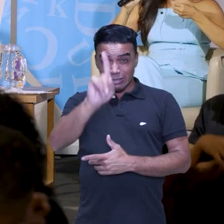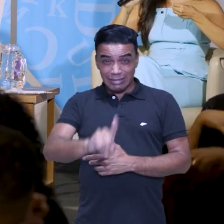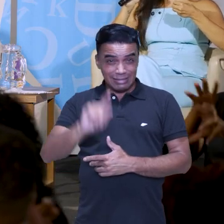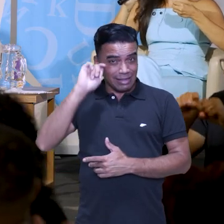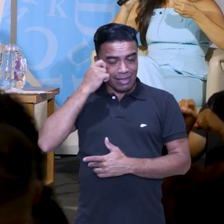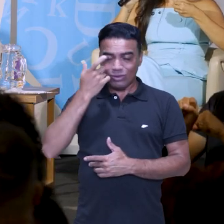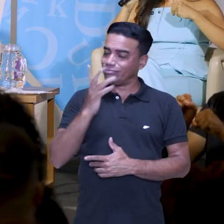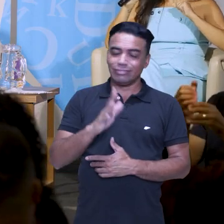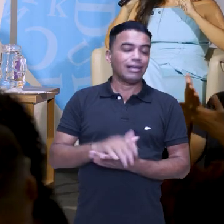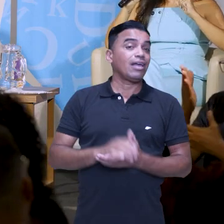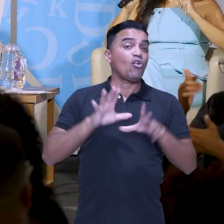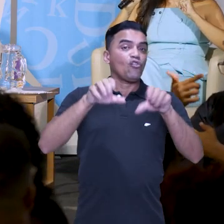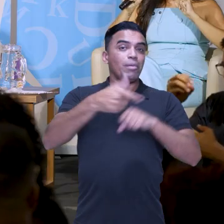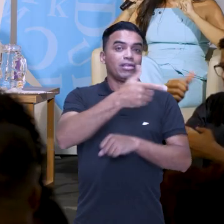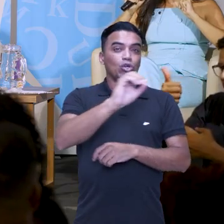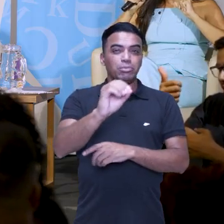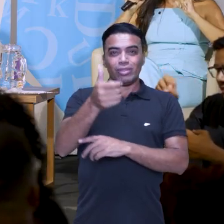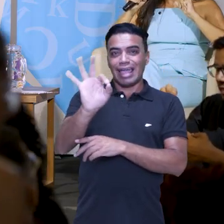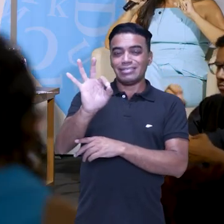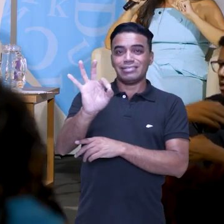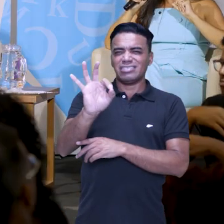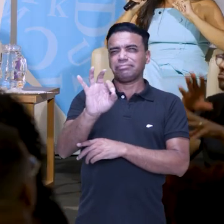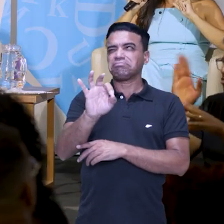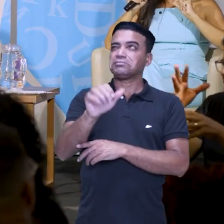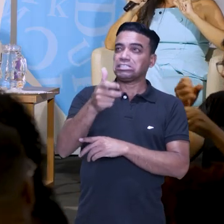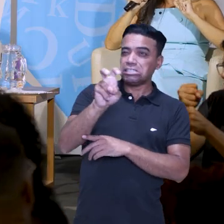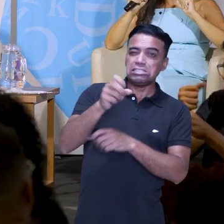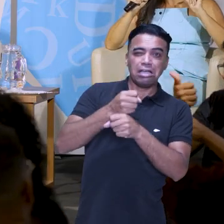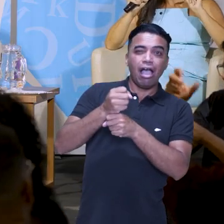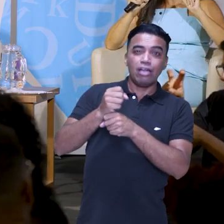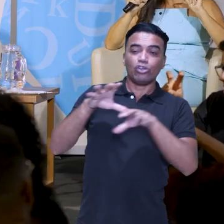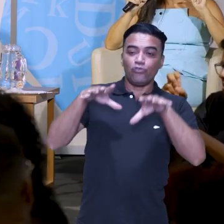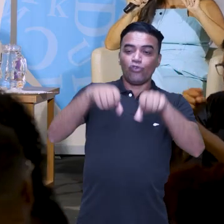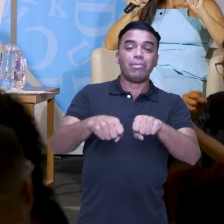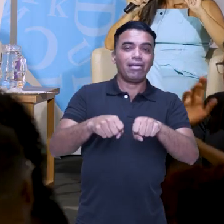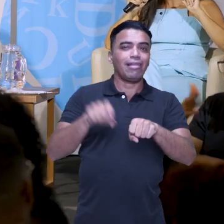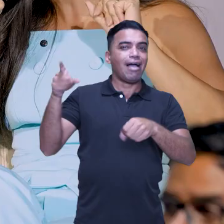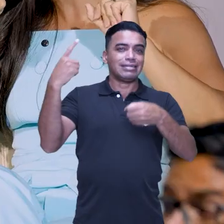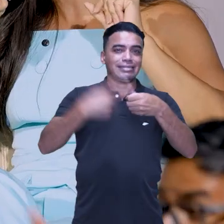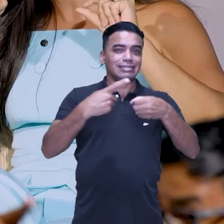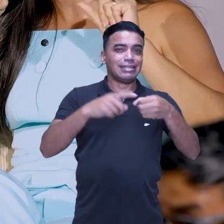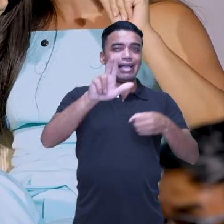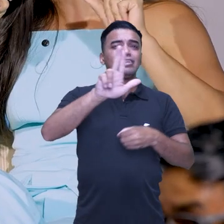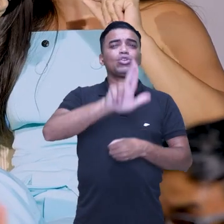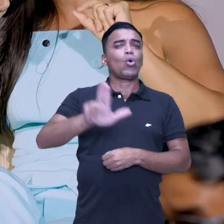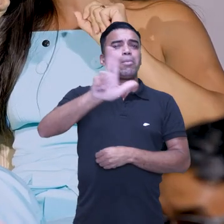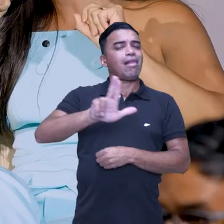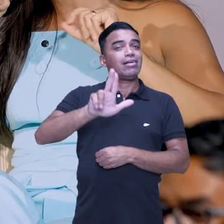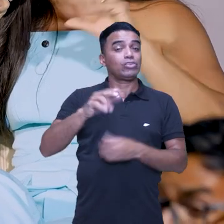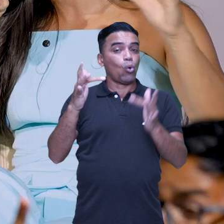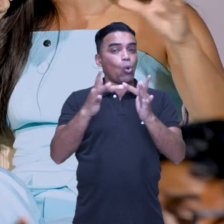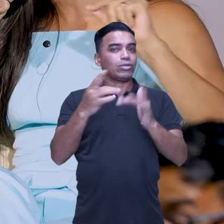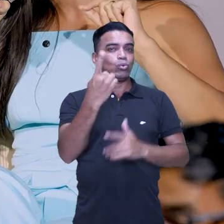em 2010, tem 15 anos que eu me formei, eu acho que lá em Uberlândia eu tive contato com um juiz negro em 15